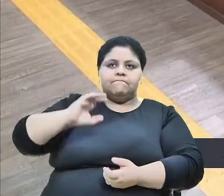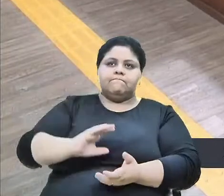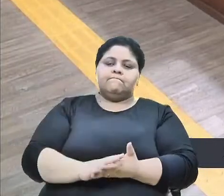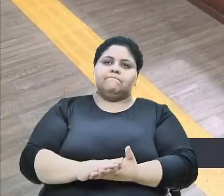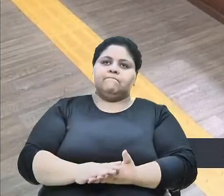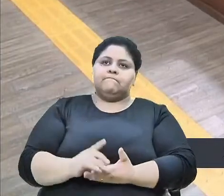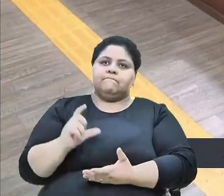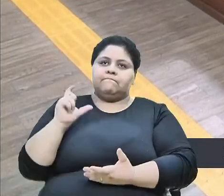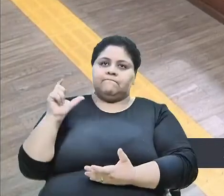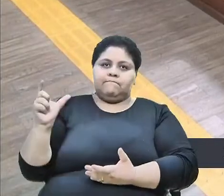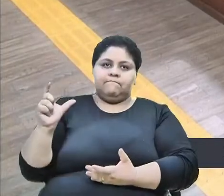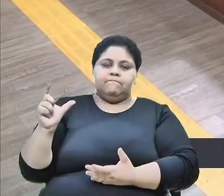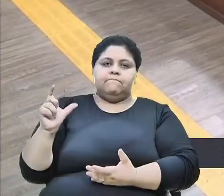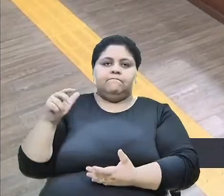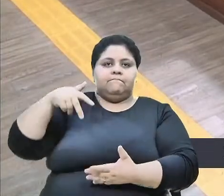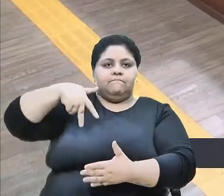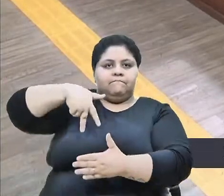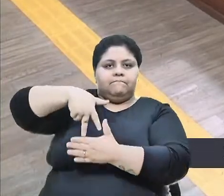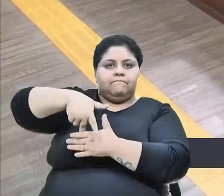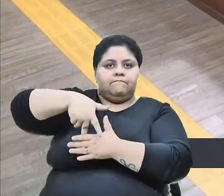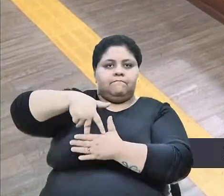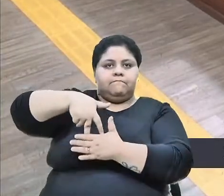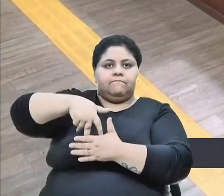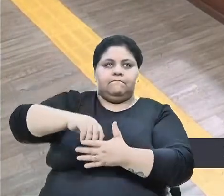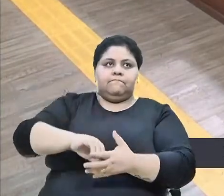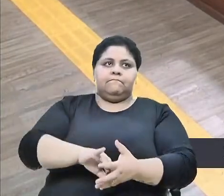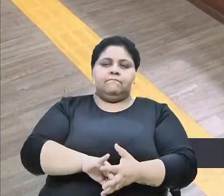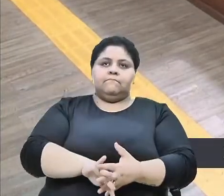com a palavra na Tribuna